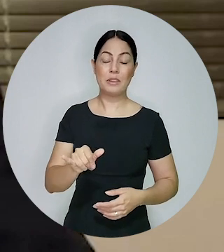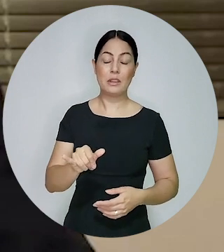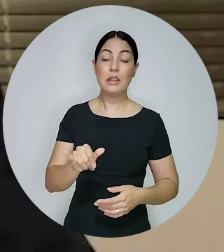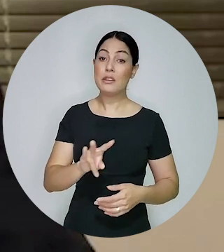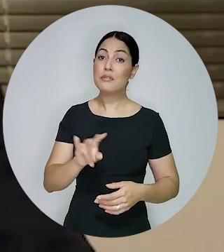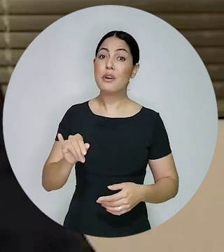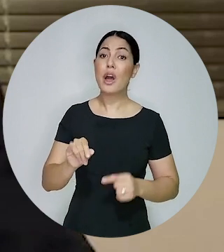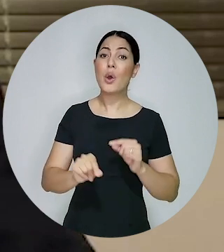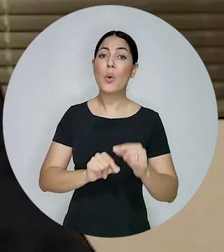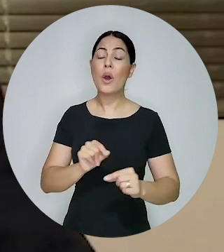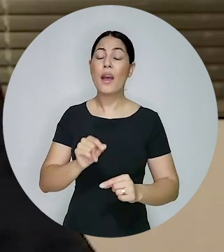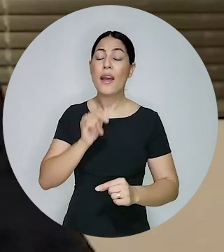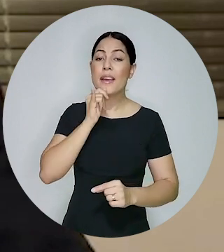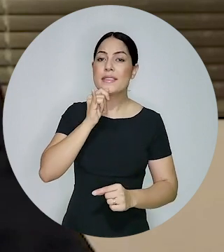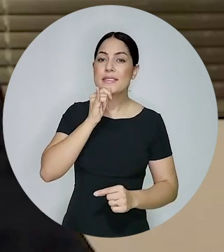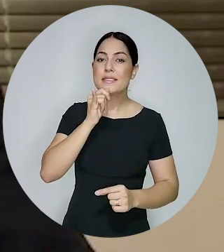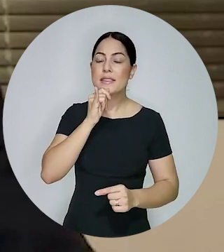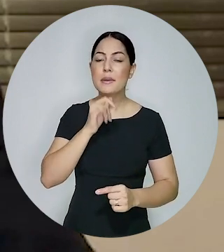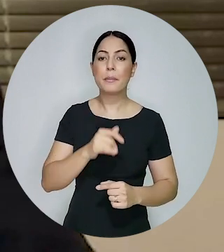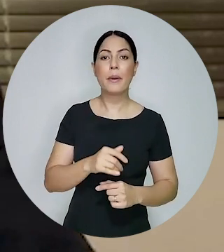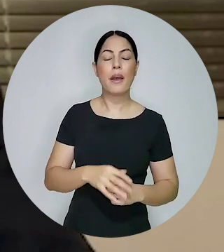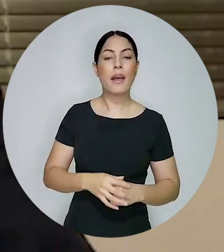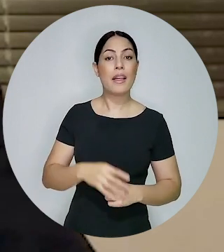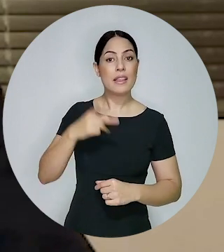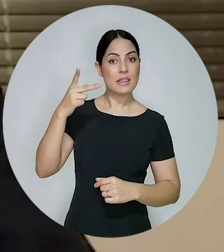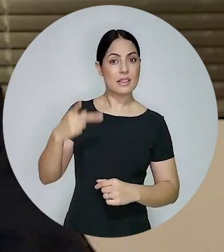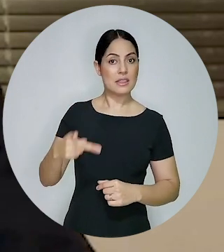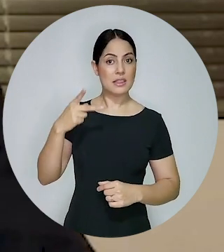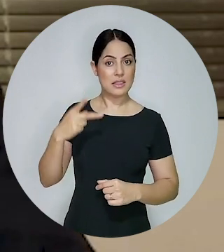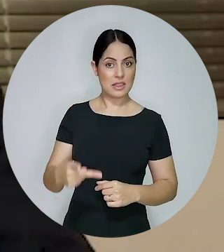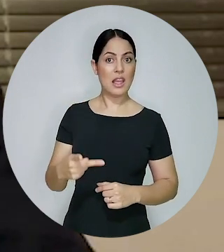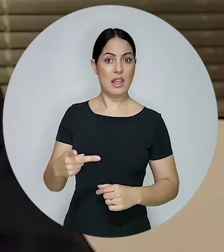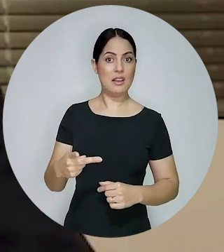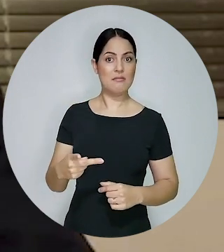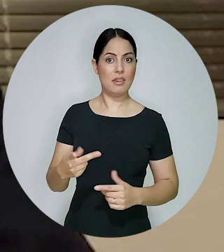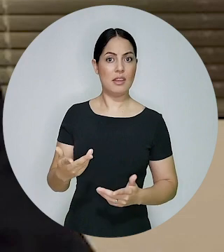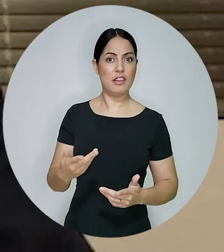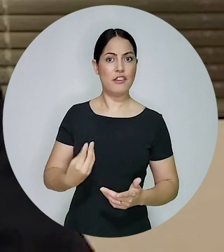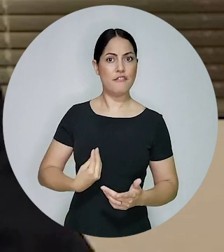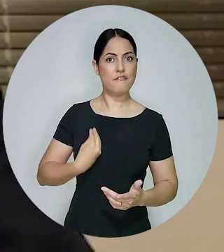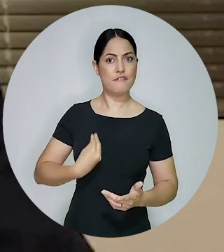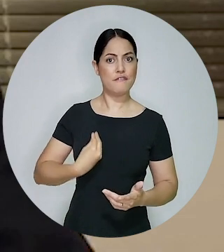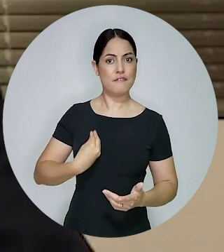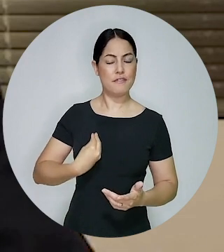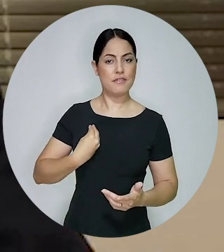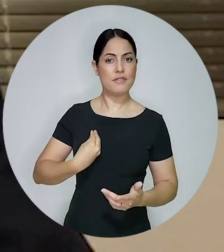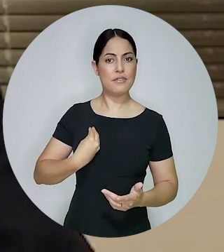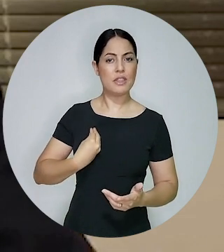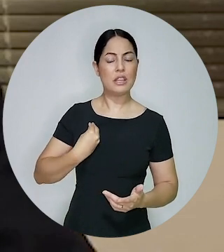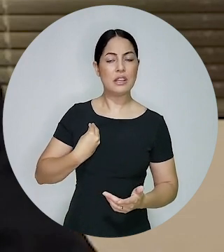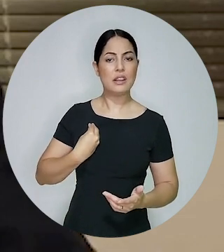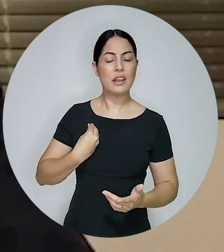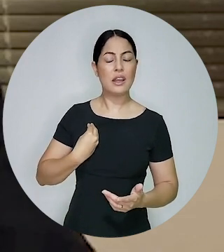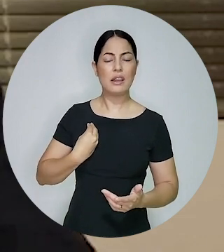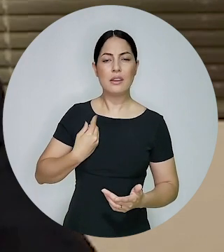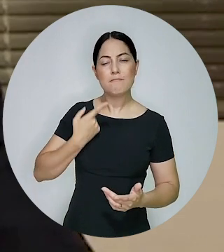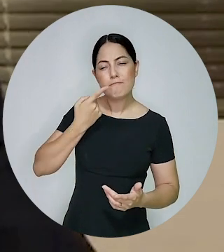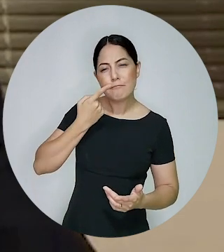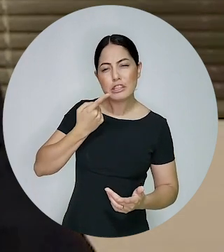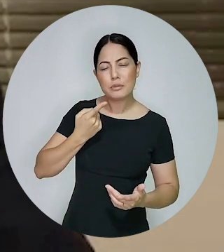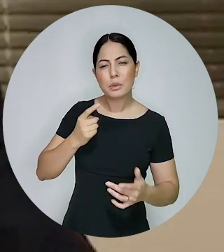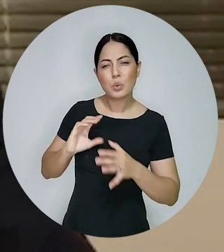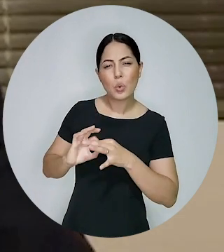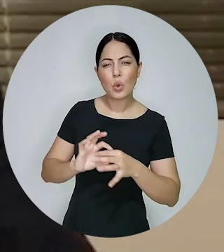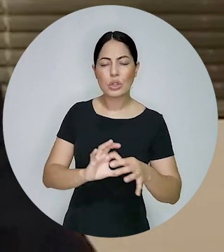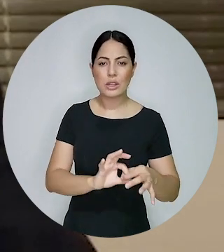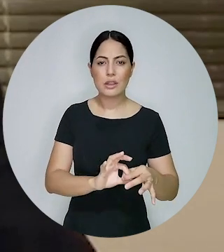também perder esse receio de que você não pode trocar a sua intimidade,